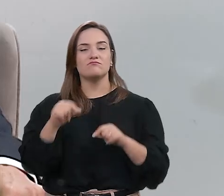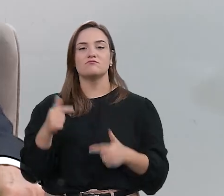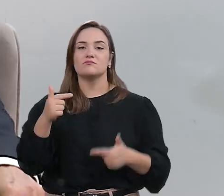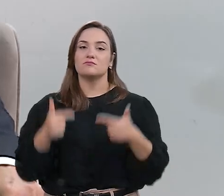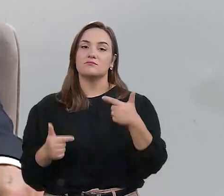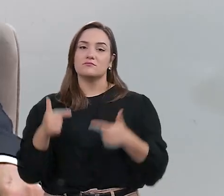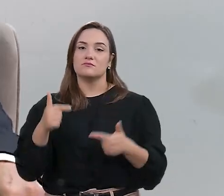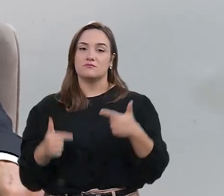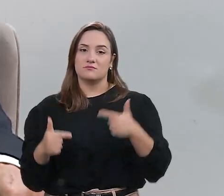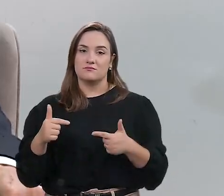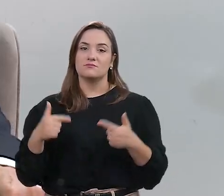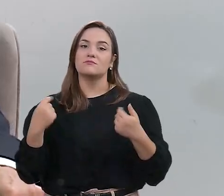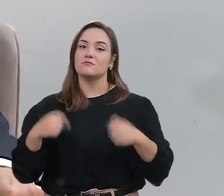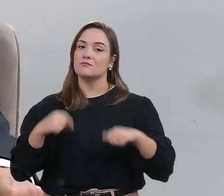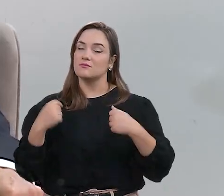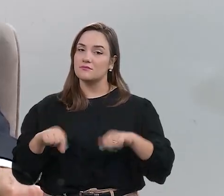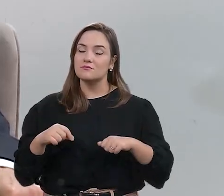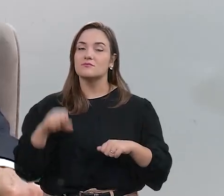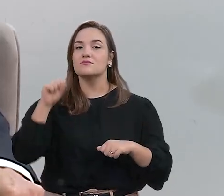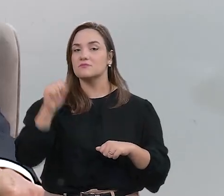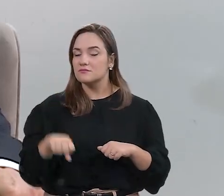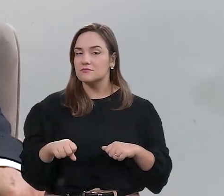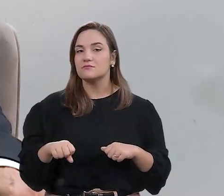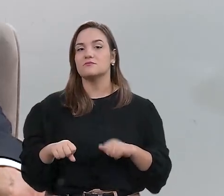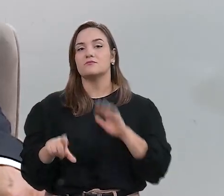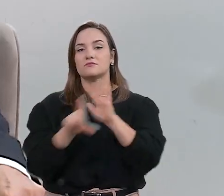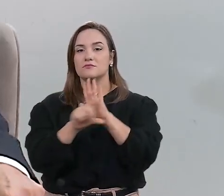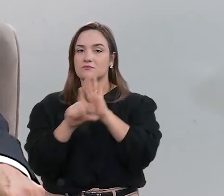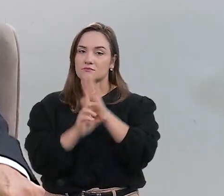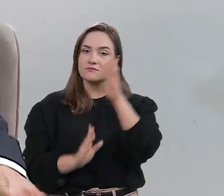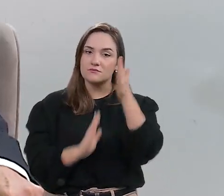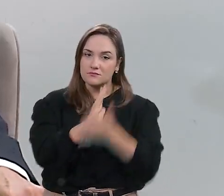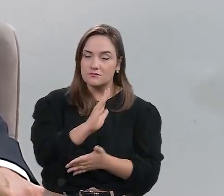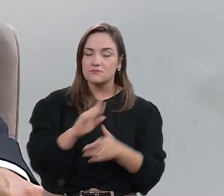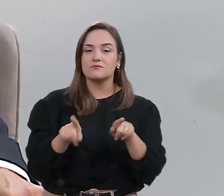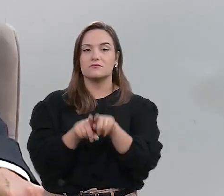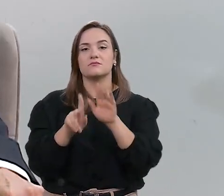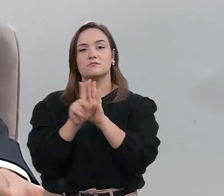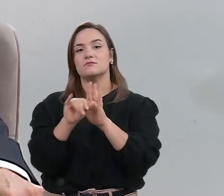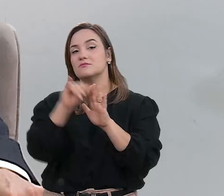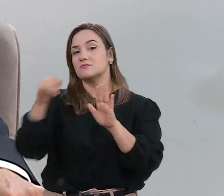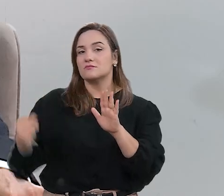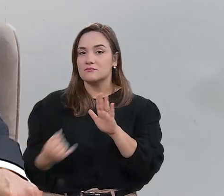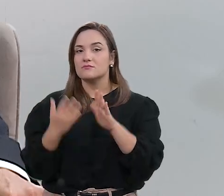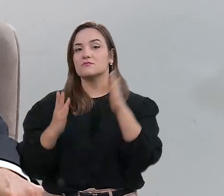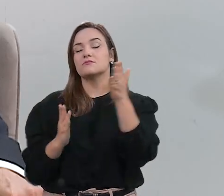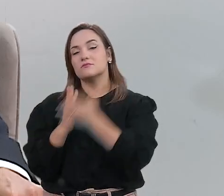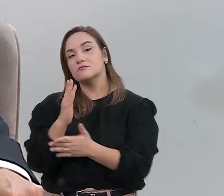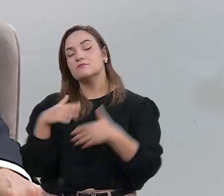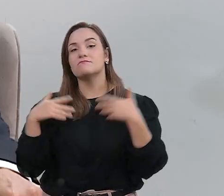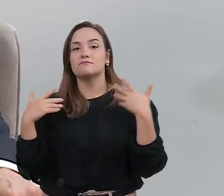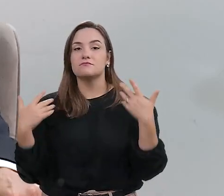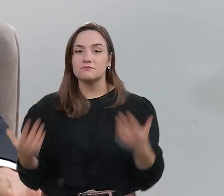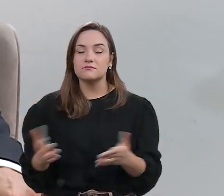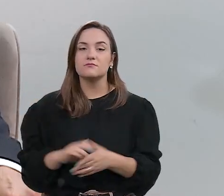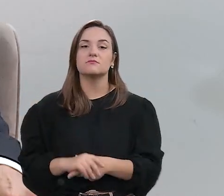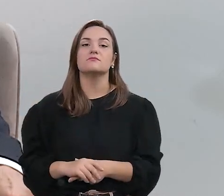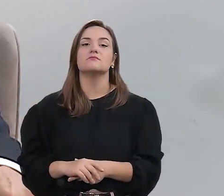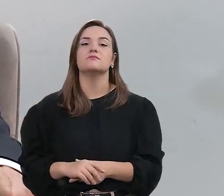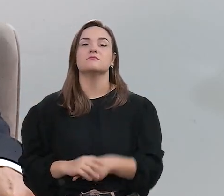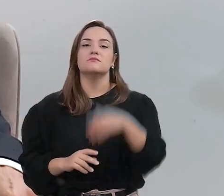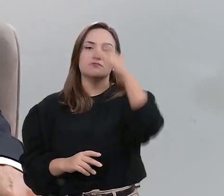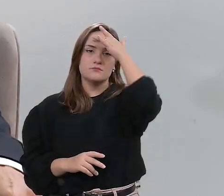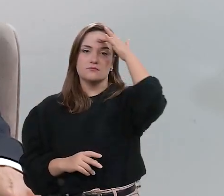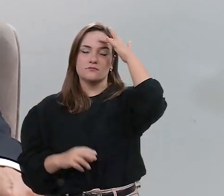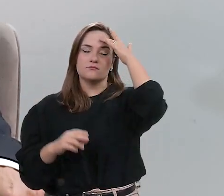políticas, né? Depende de leis aprovadas, de projetos que são aprovados. Então, que as